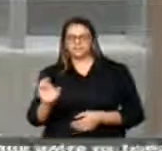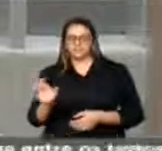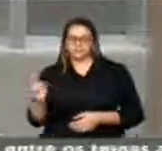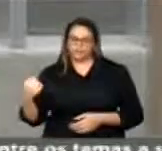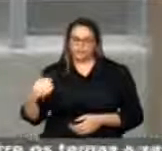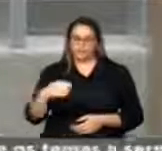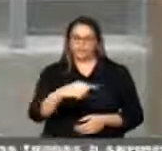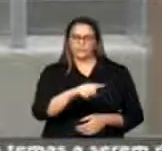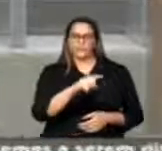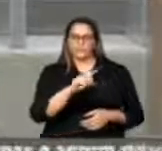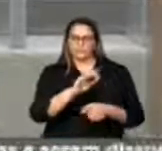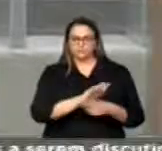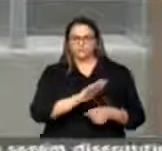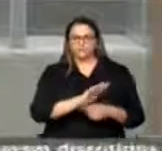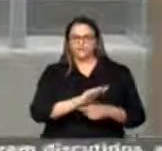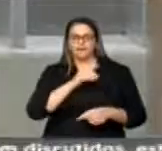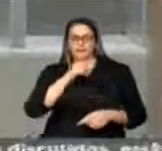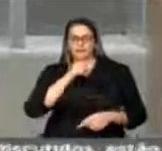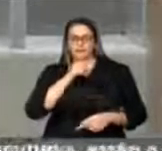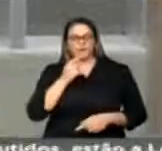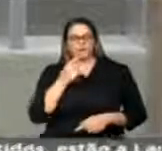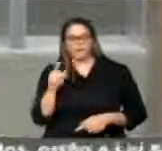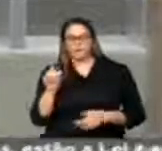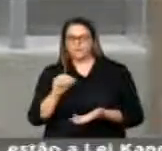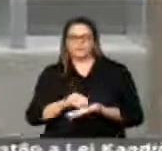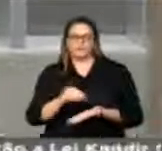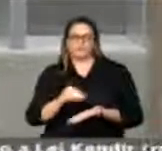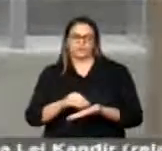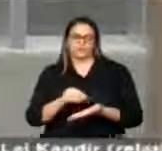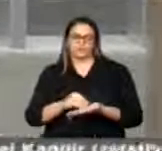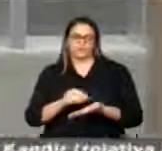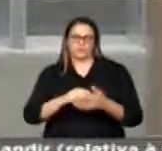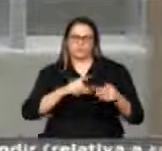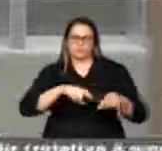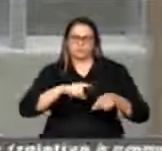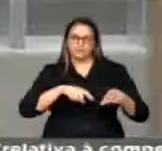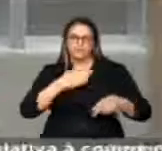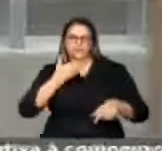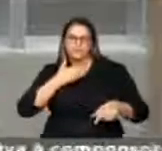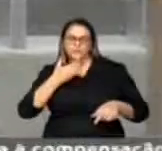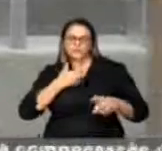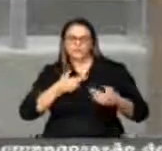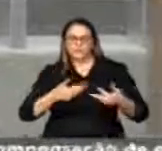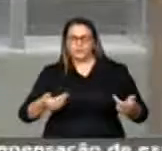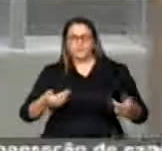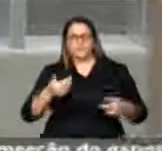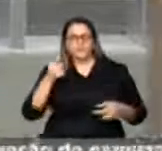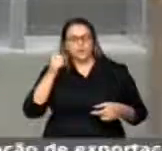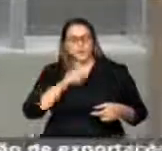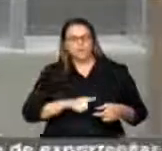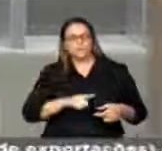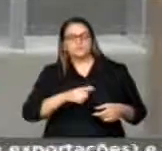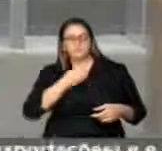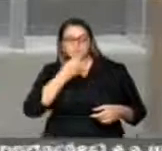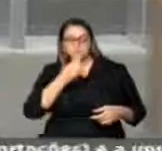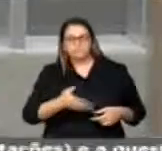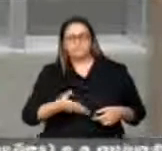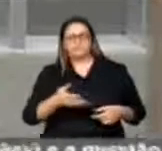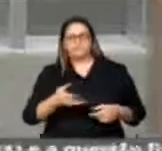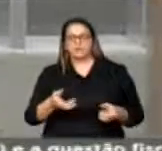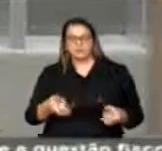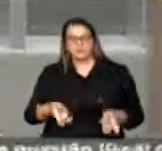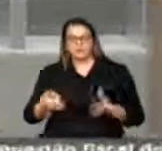nas frutas de lá do submédio São Francisco, e a gente ainda conseguiu vender essas frutas em